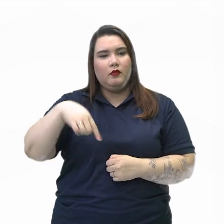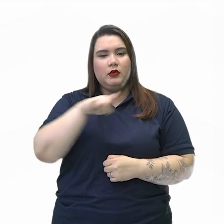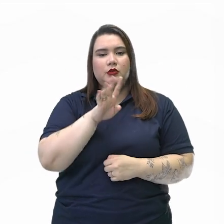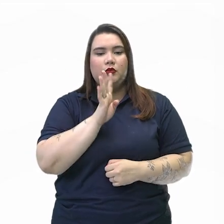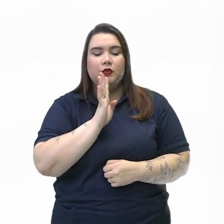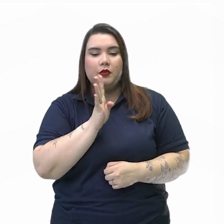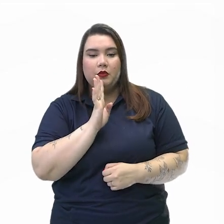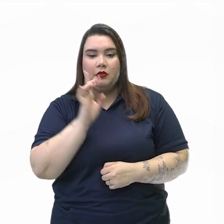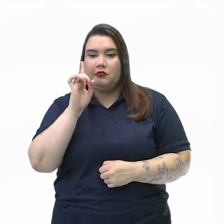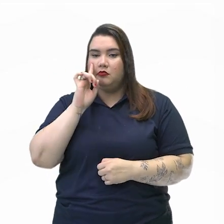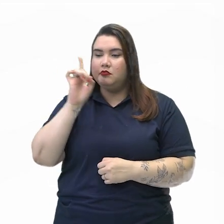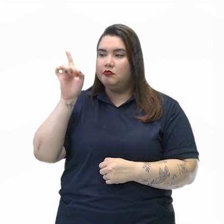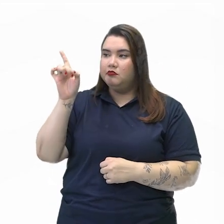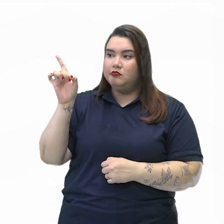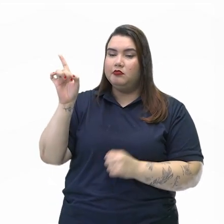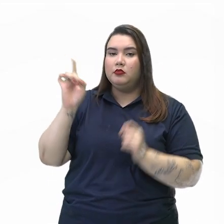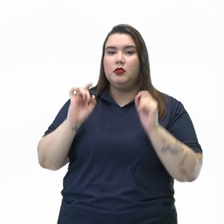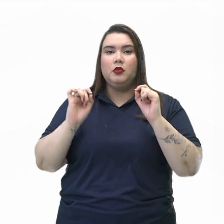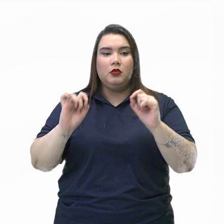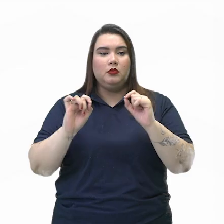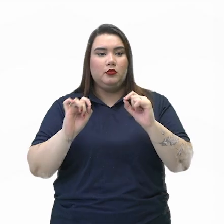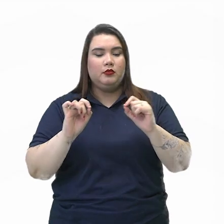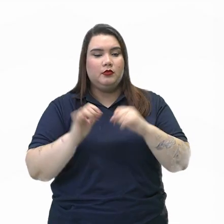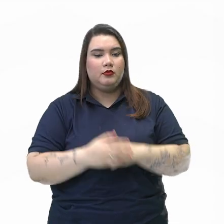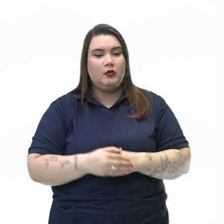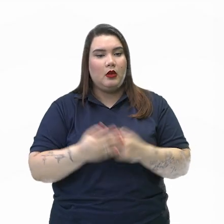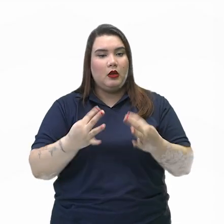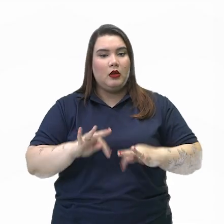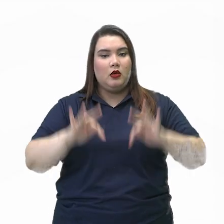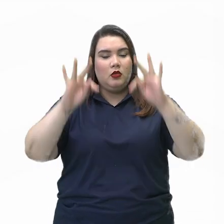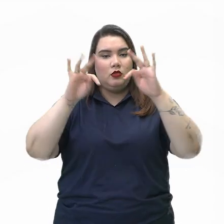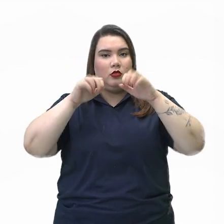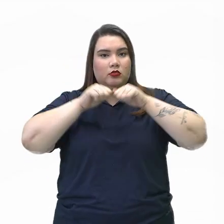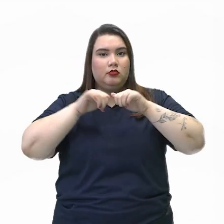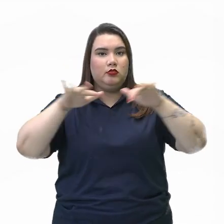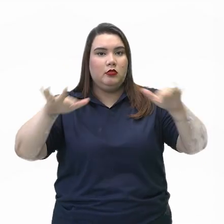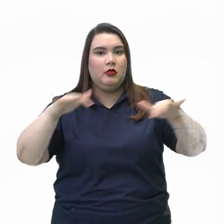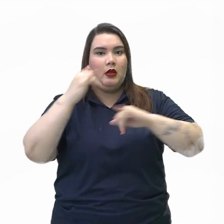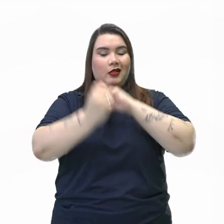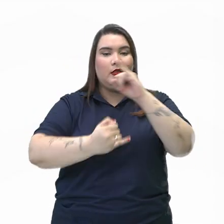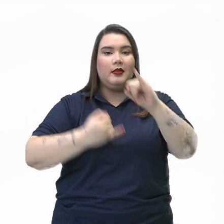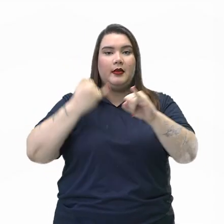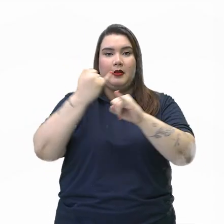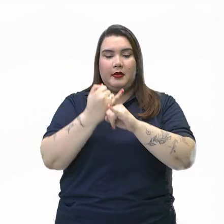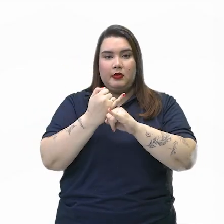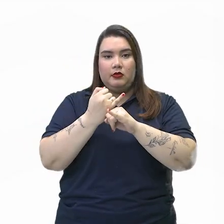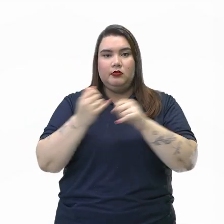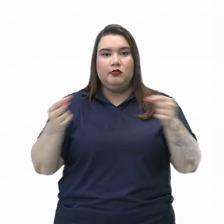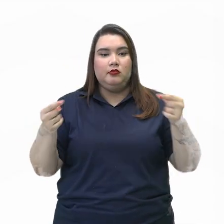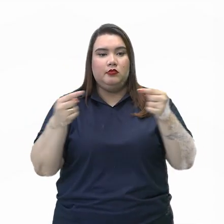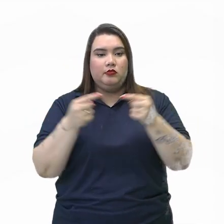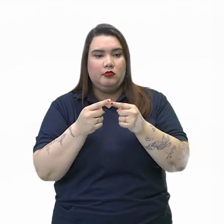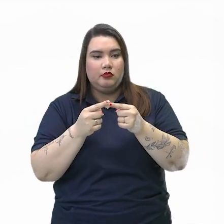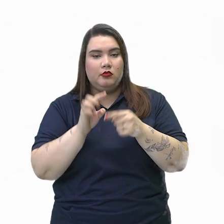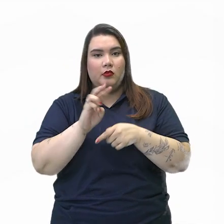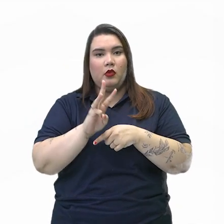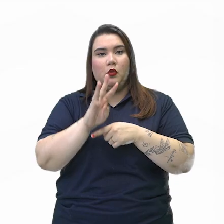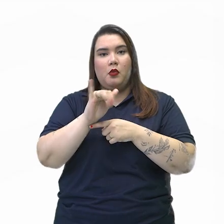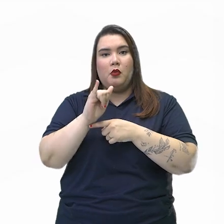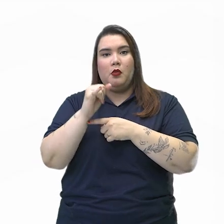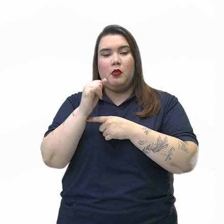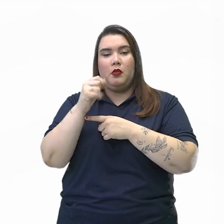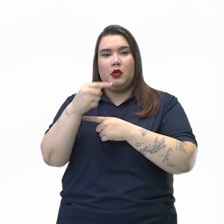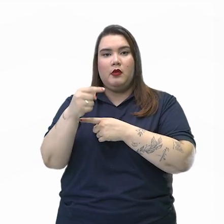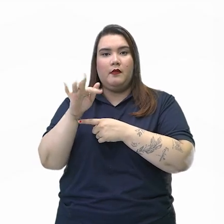né? Que é a tecnologia que transmite aí sinal de internet através do sinal de Wi-Fi.